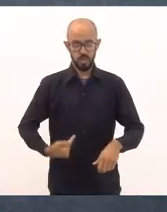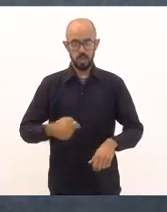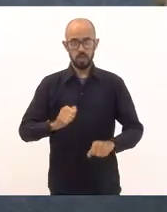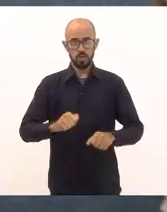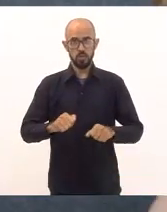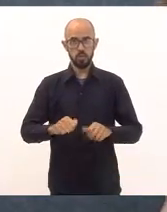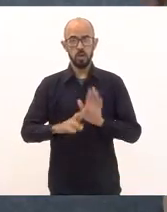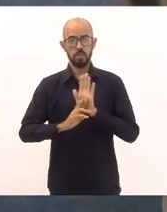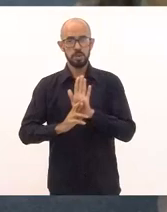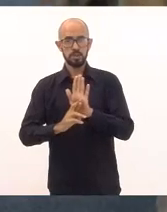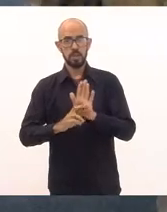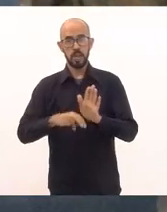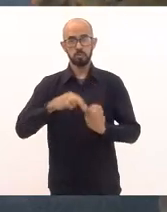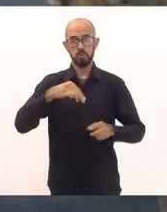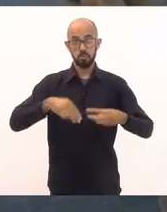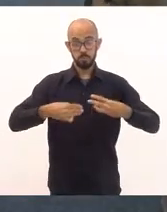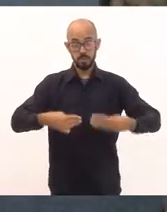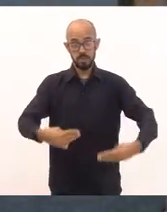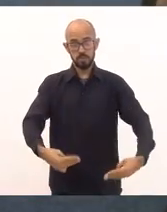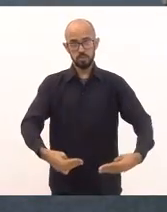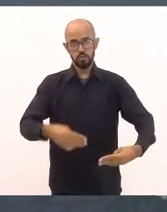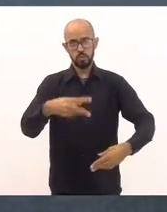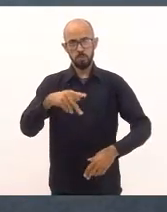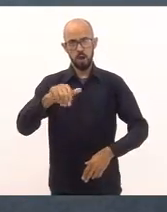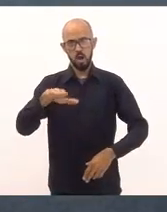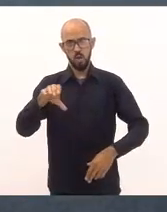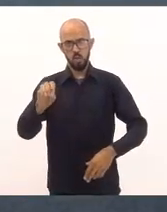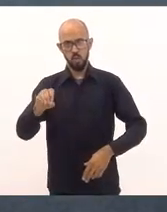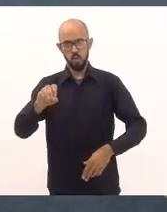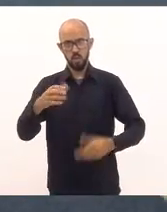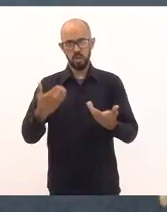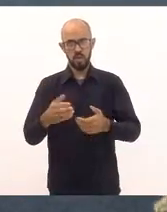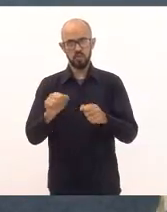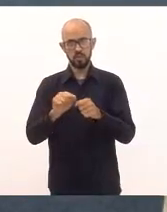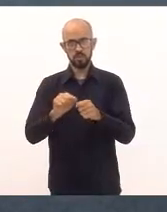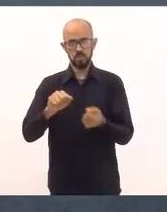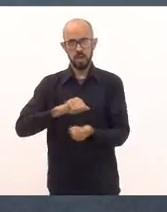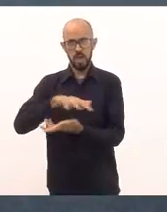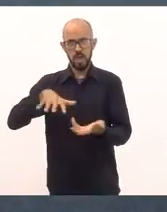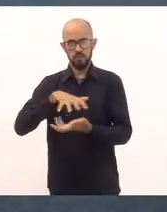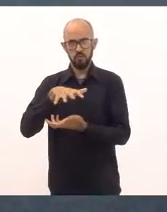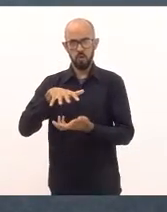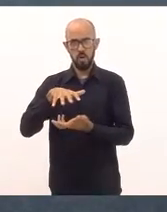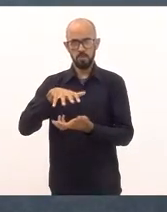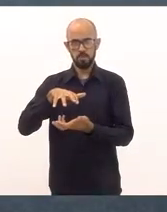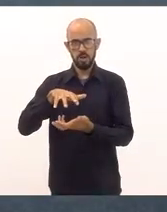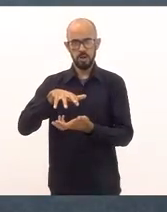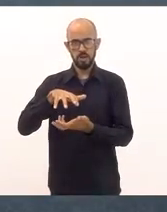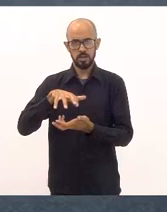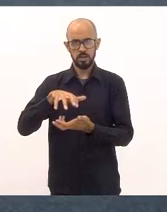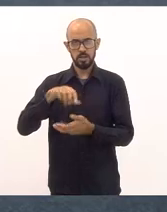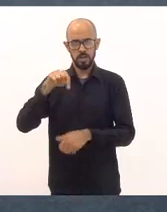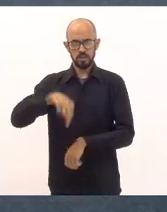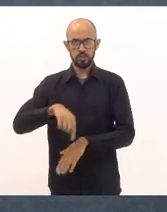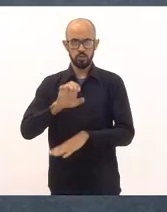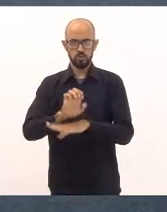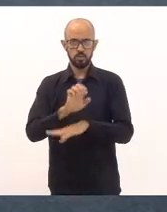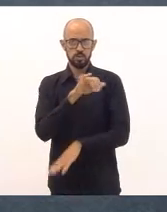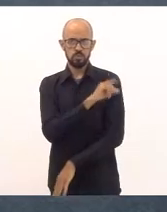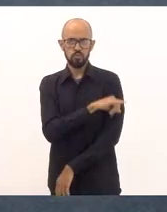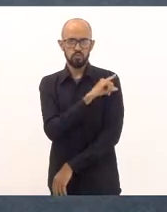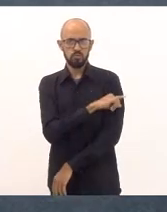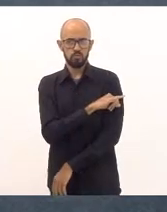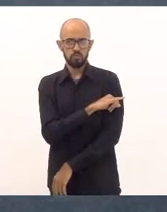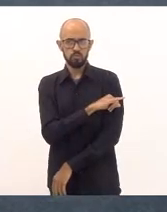Guedes, quer fazer uma reforma administrativa indireta no Estado do Rio de Janeiro. Enquanto eu for presidente